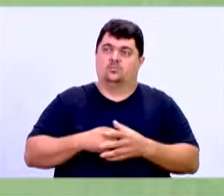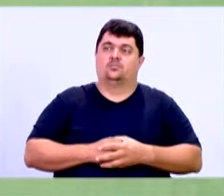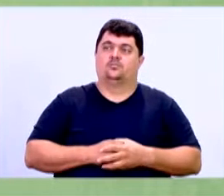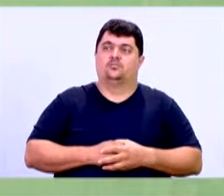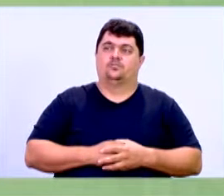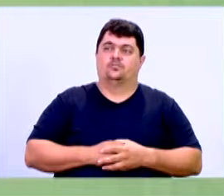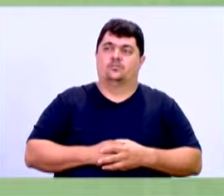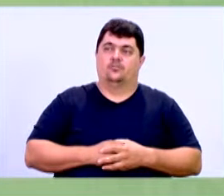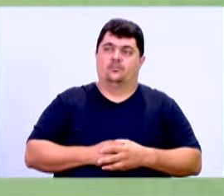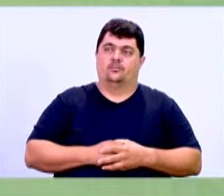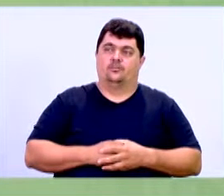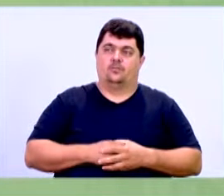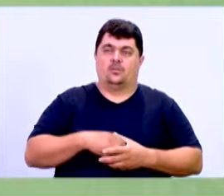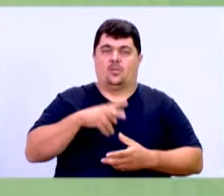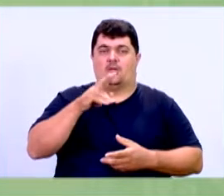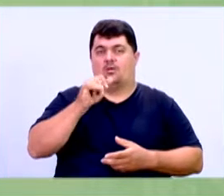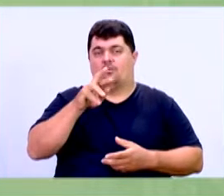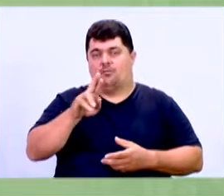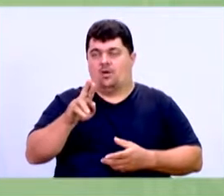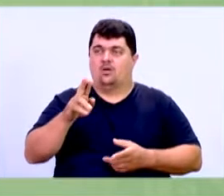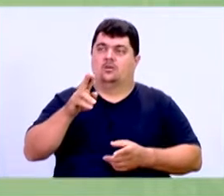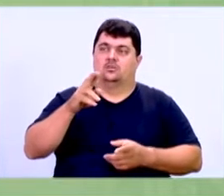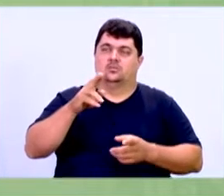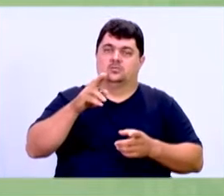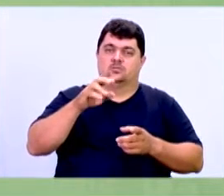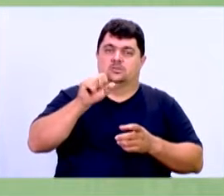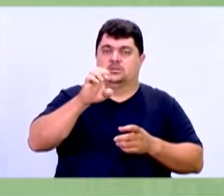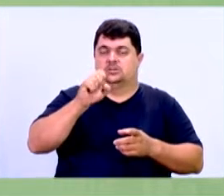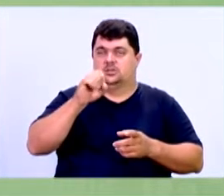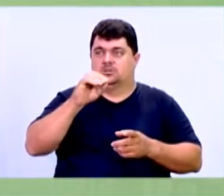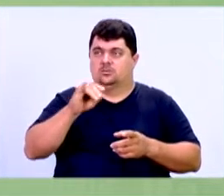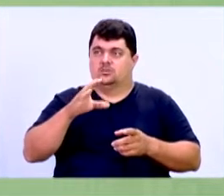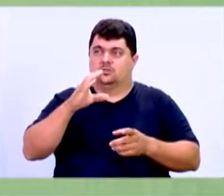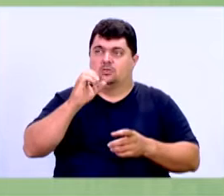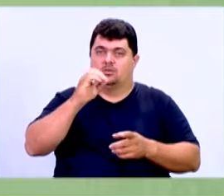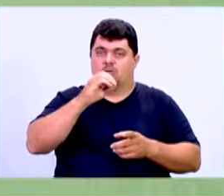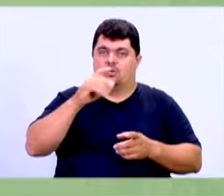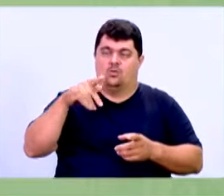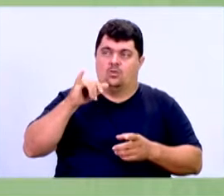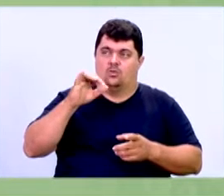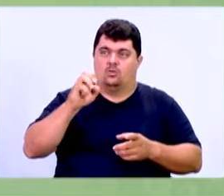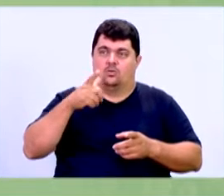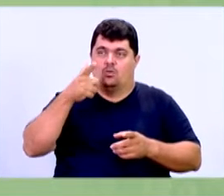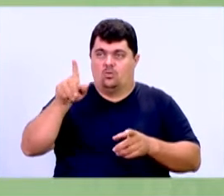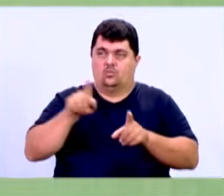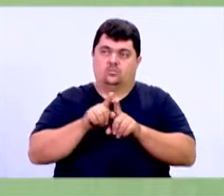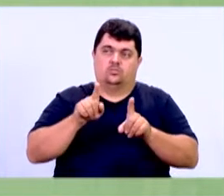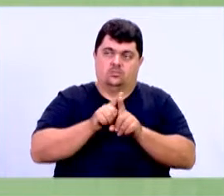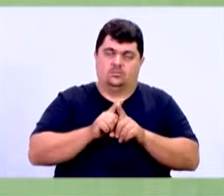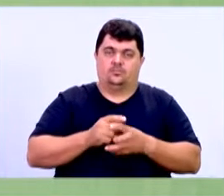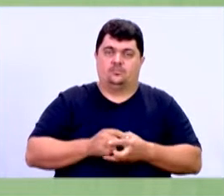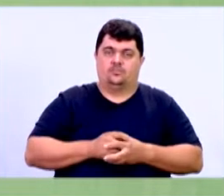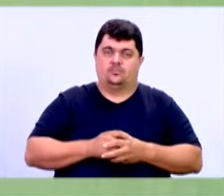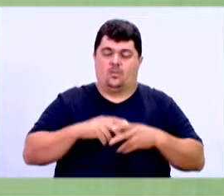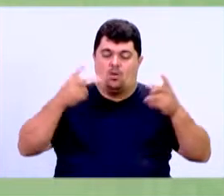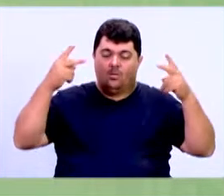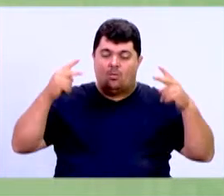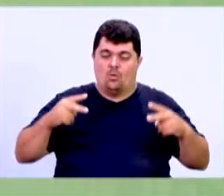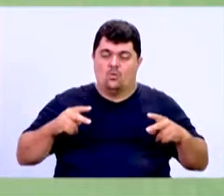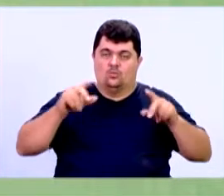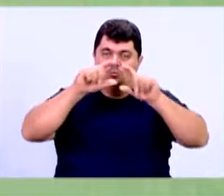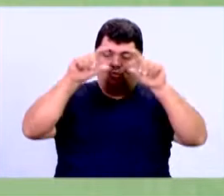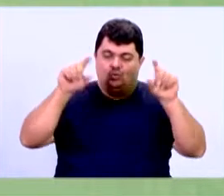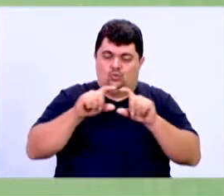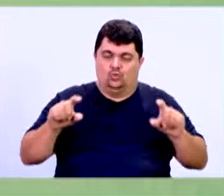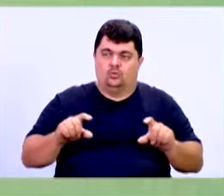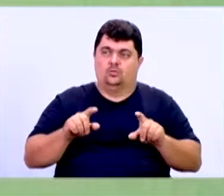web, entre eles variáveis, seções, cookies e outros. Trabalhar com formulários